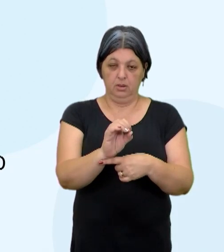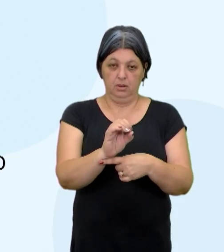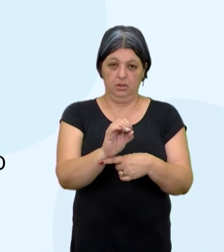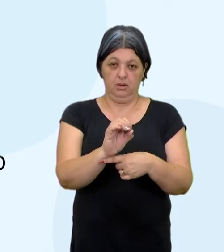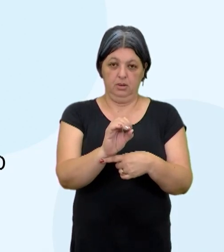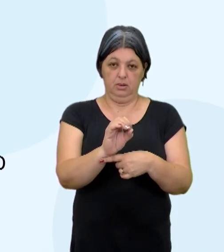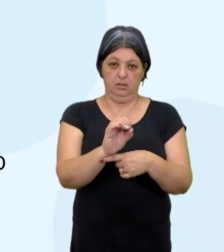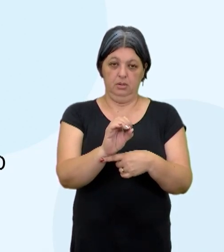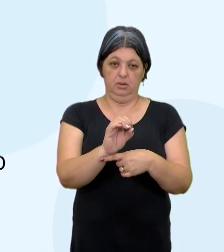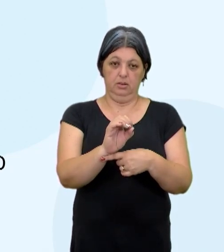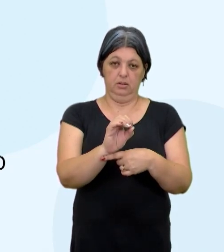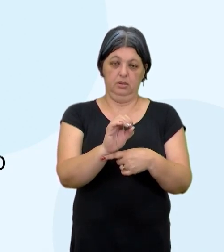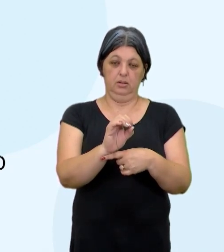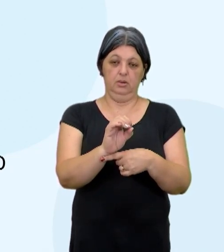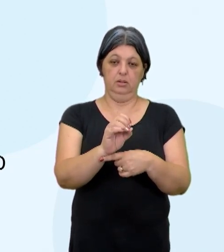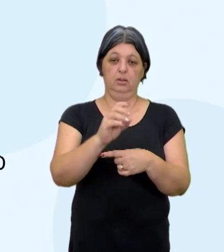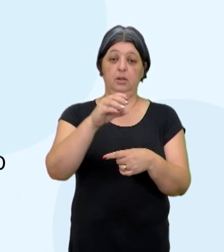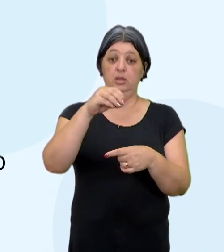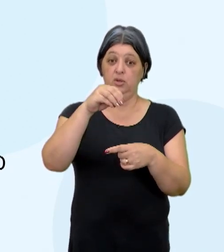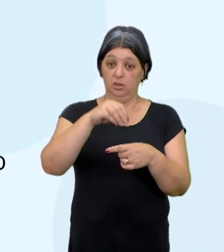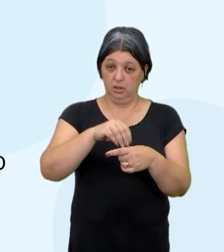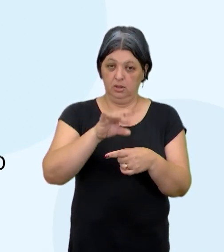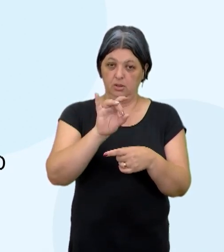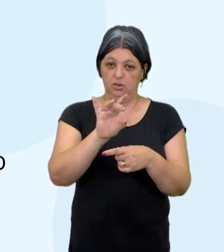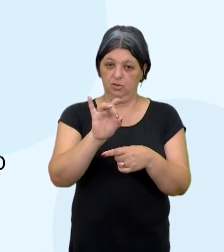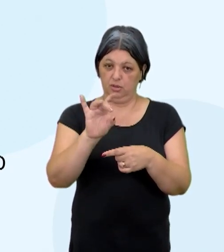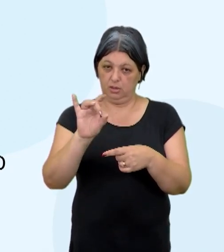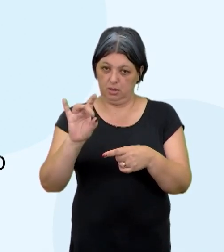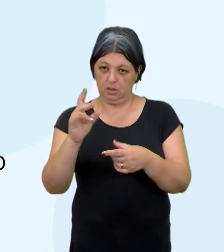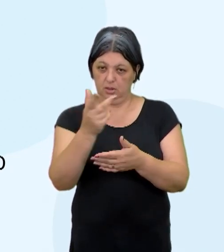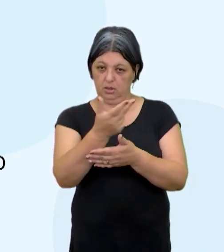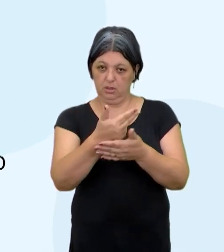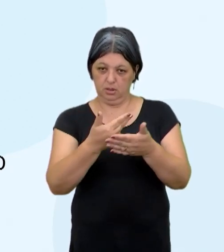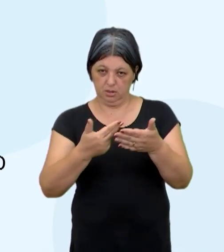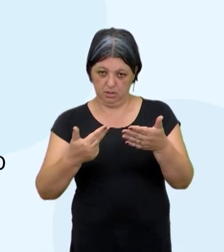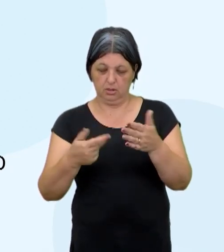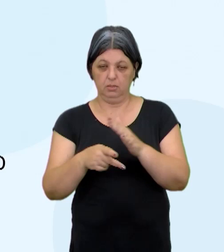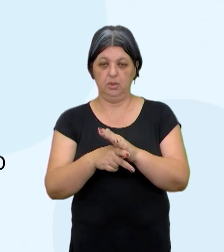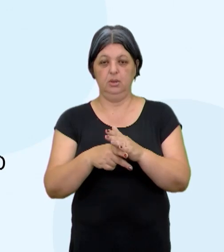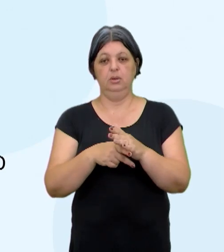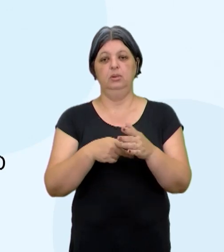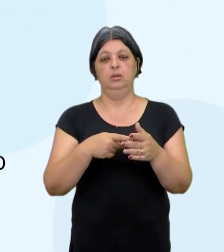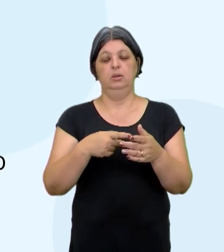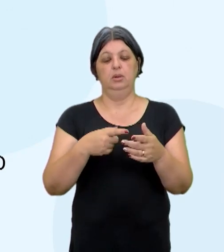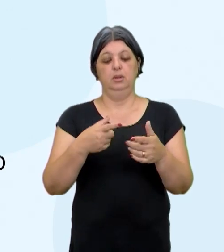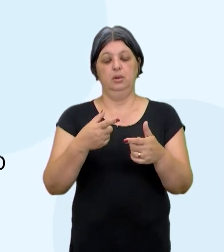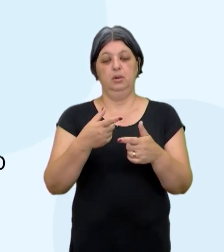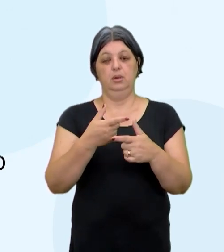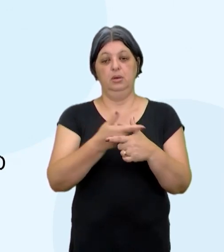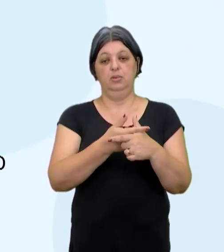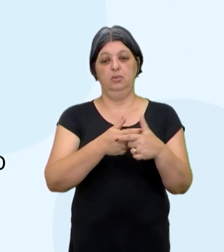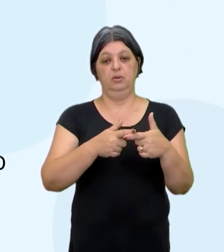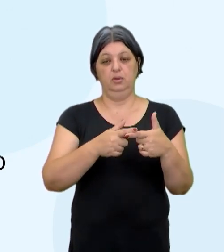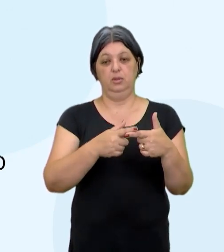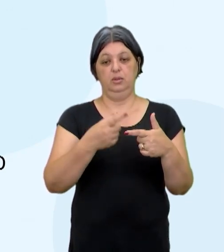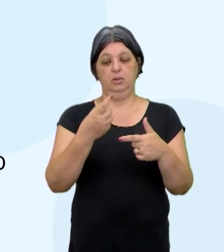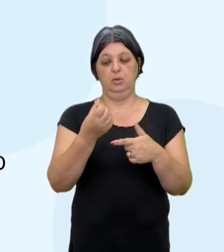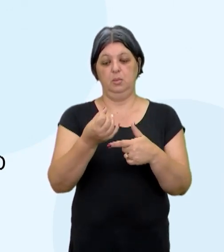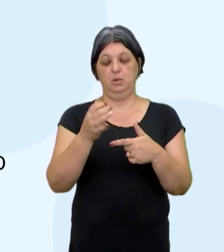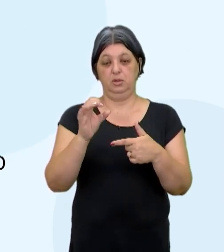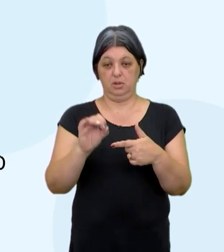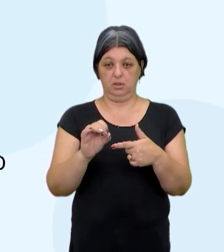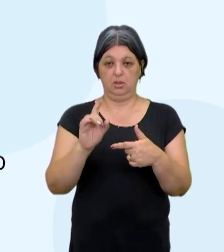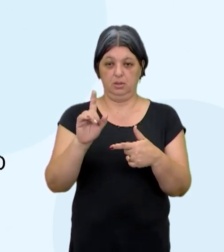360, pelo ângulo interno de cada uma das figuras, aí você divide, corta o zero, corta o grau, 36 dividido por